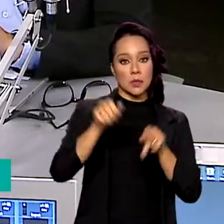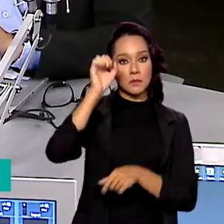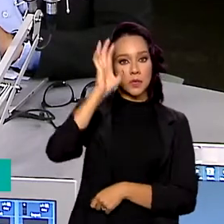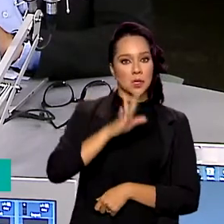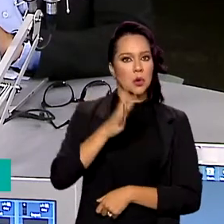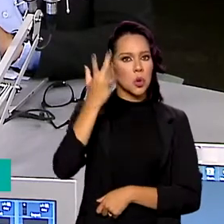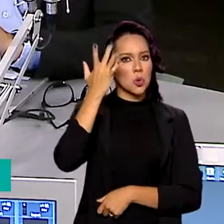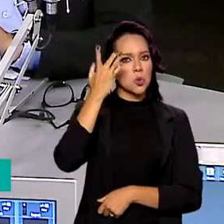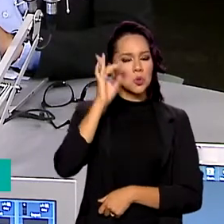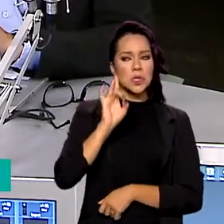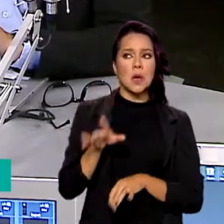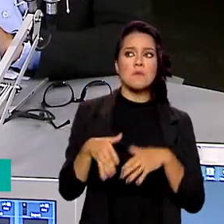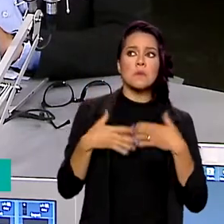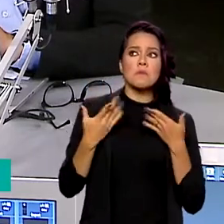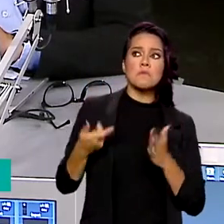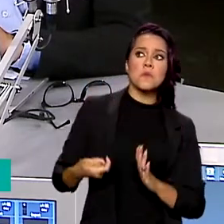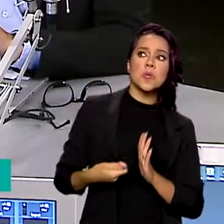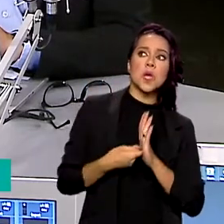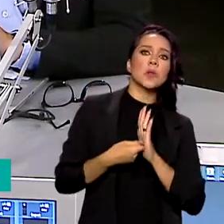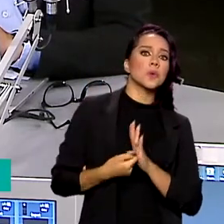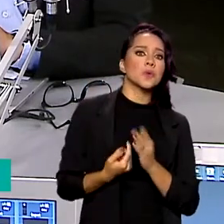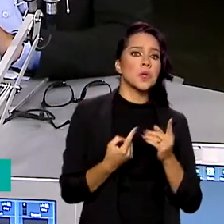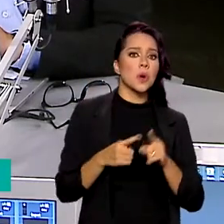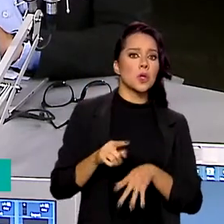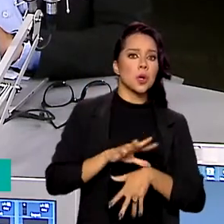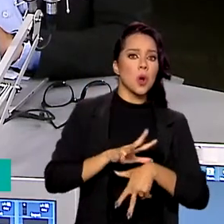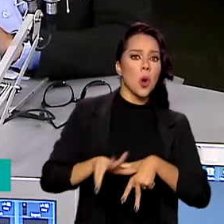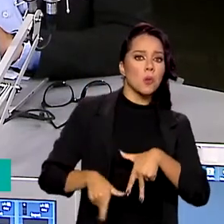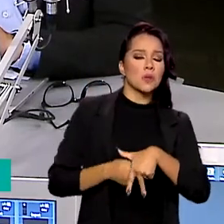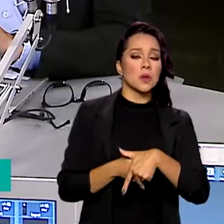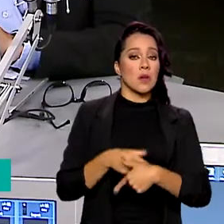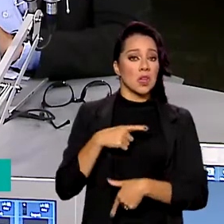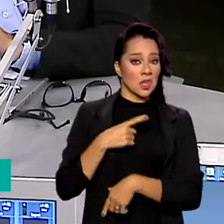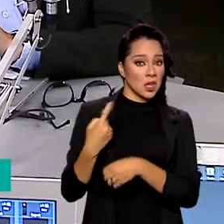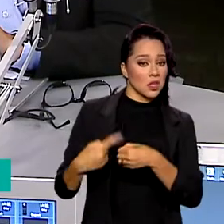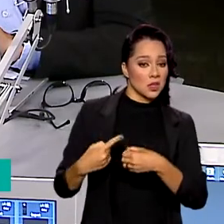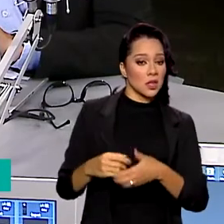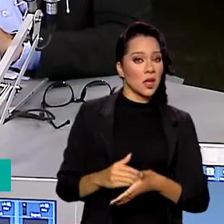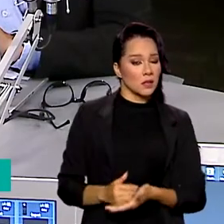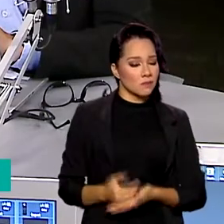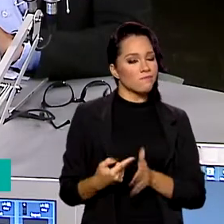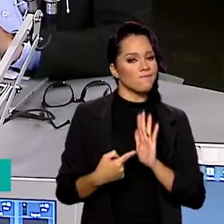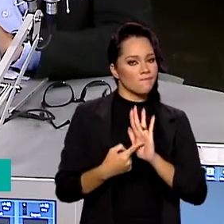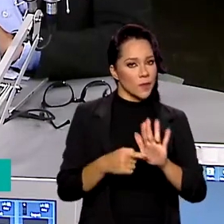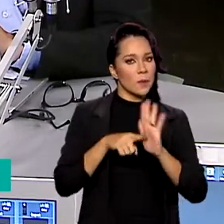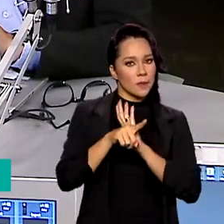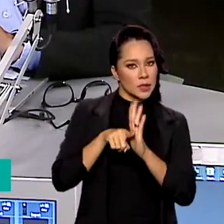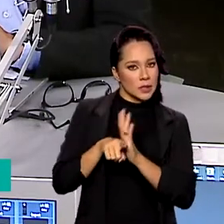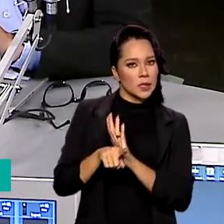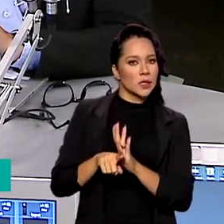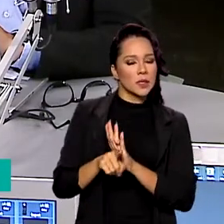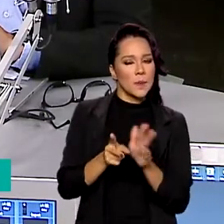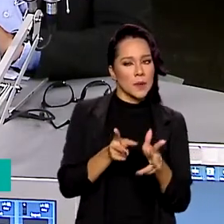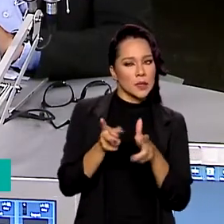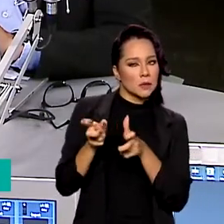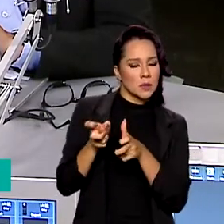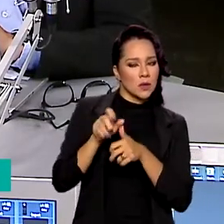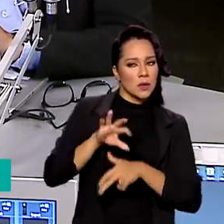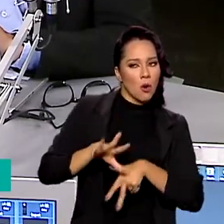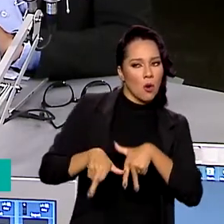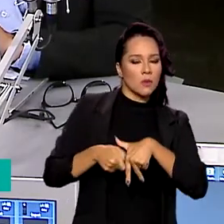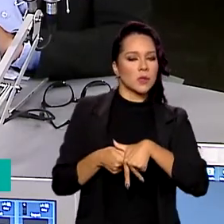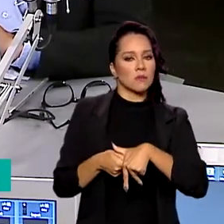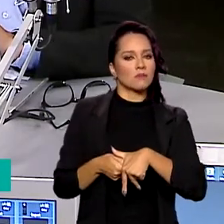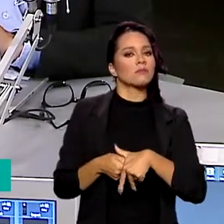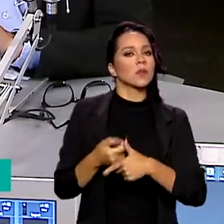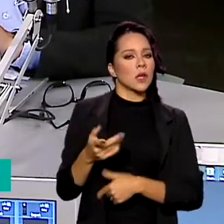não sabem Quais são os canais de denúncias contra a corrupção que existem suas cidades foi o que revelou a pesquisa percepção sobre a corrupção